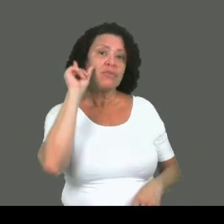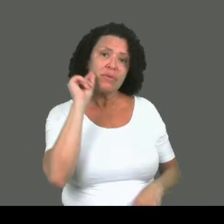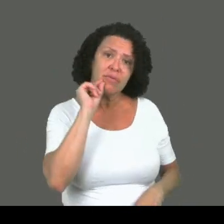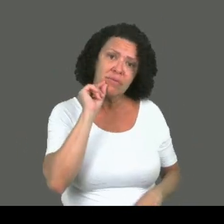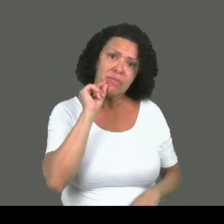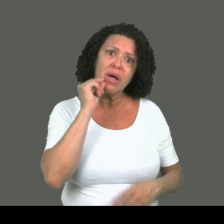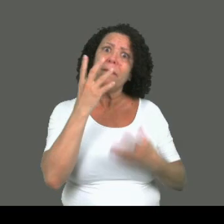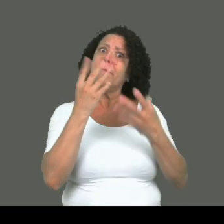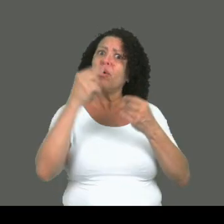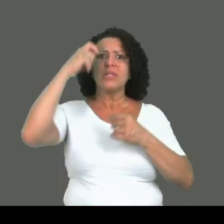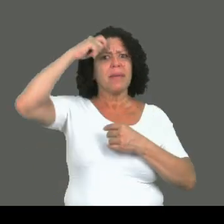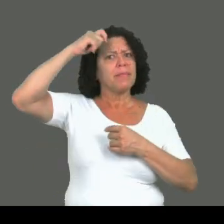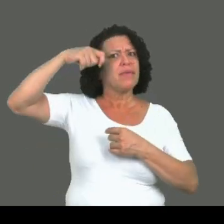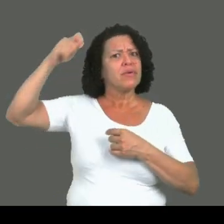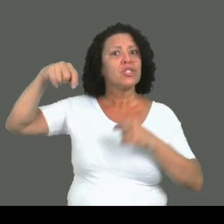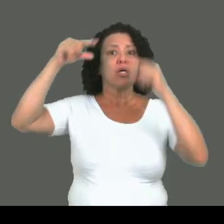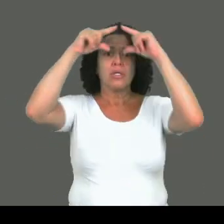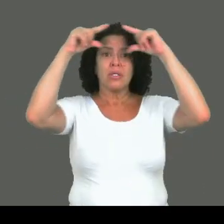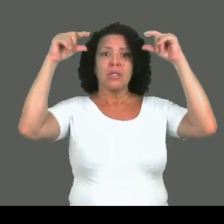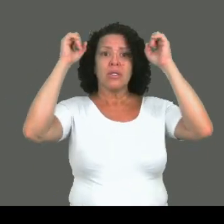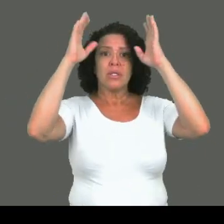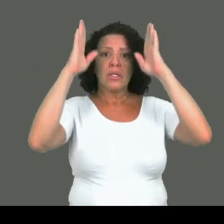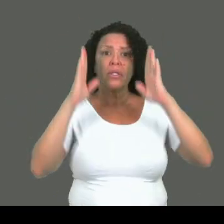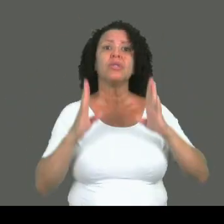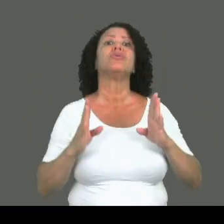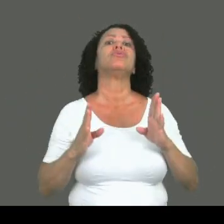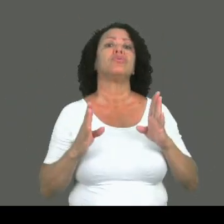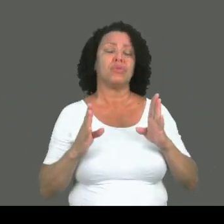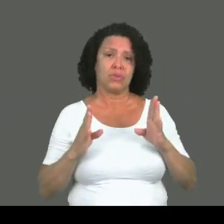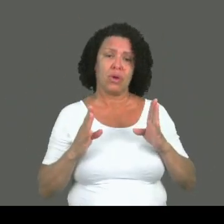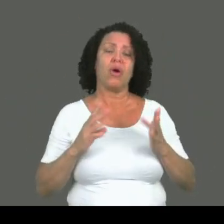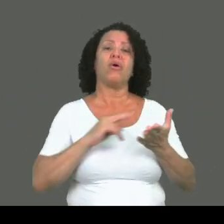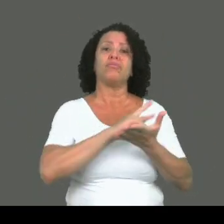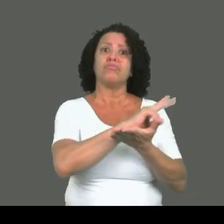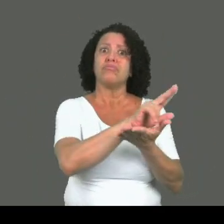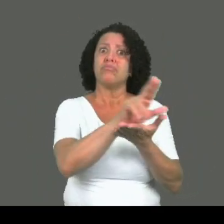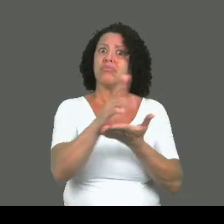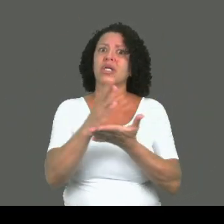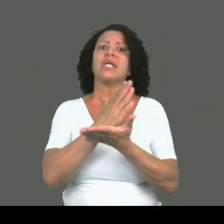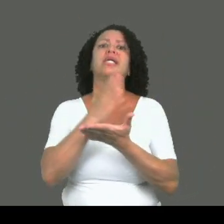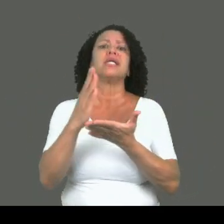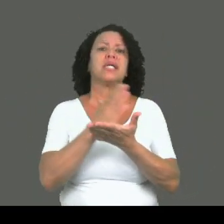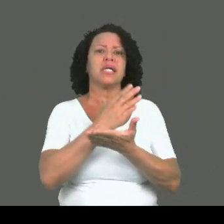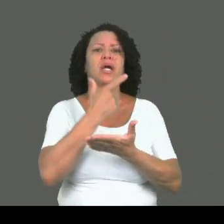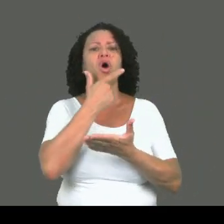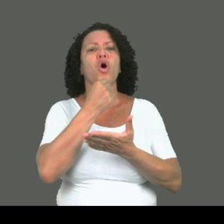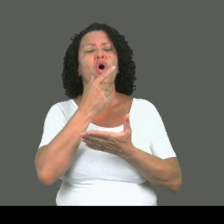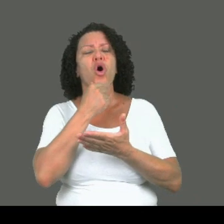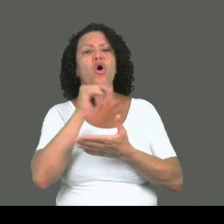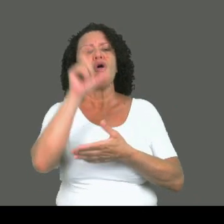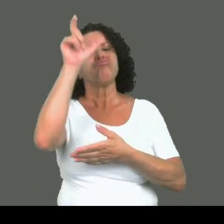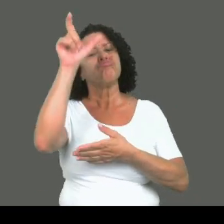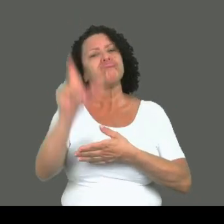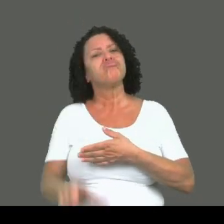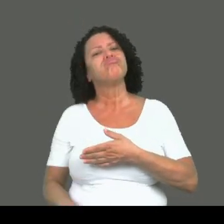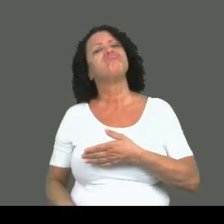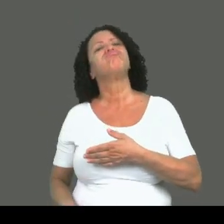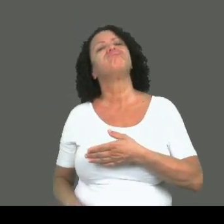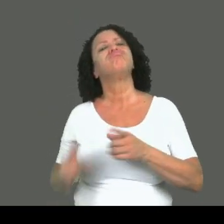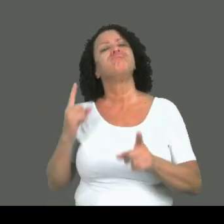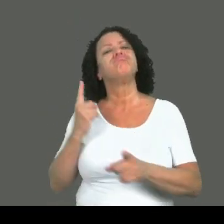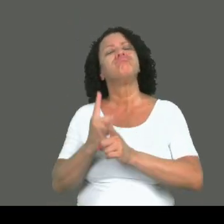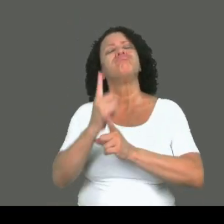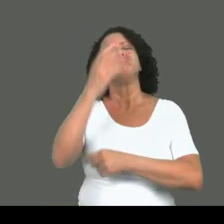de Joana de Ângeles, tem Conflitos Existenciais, O Homem Integral, tem o